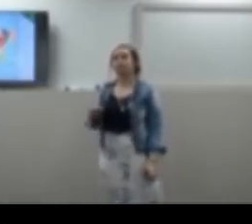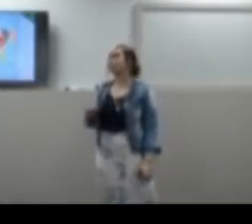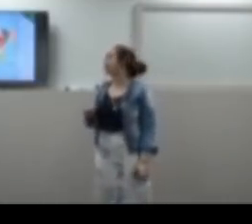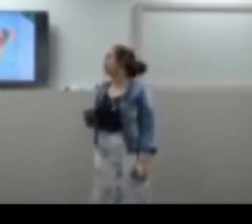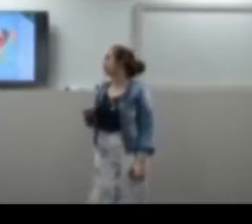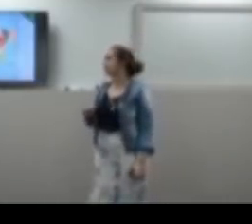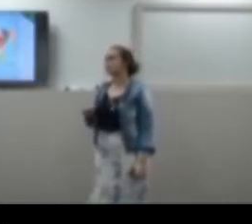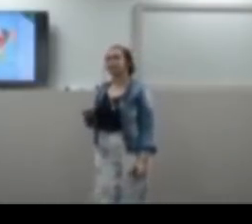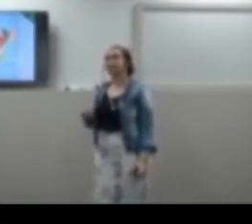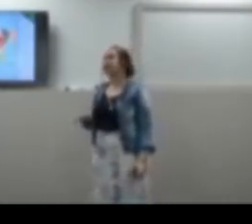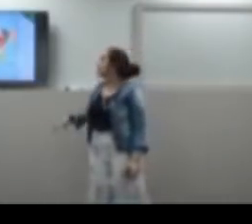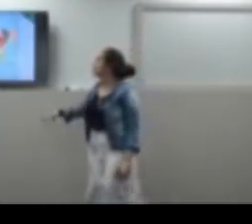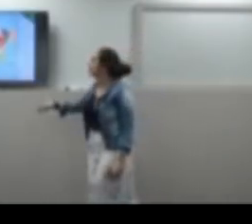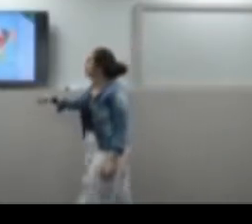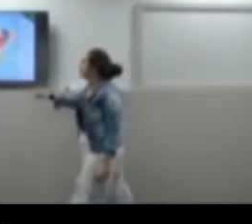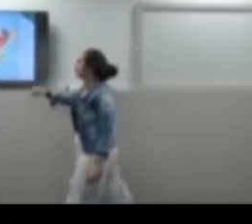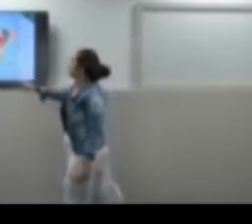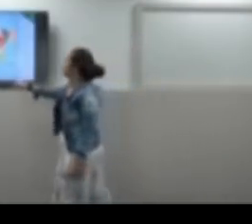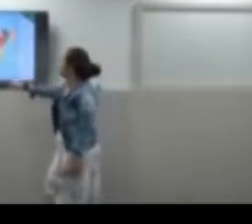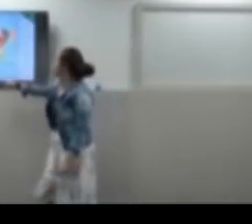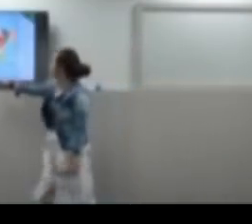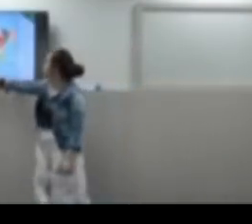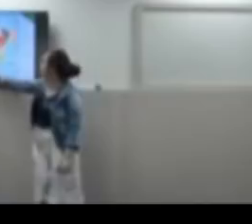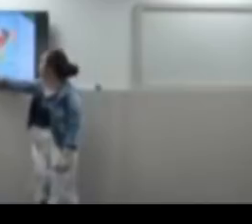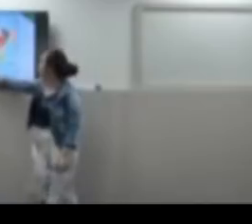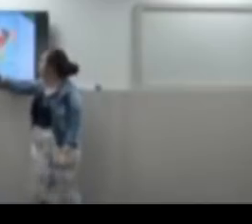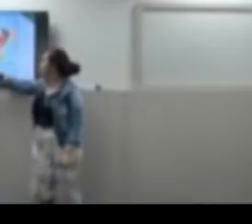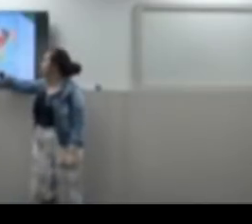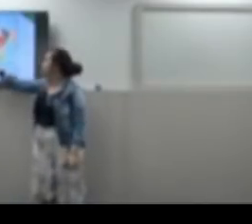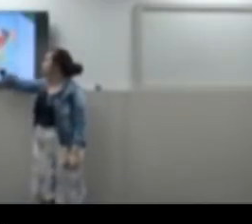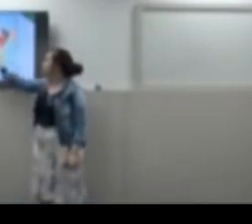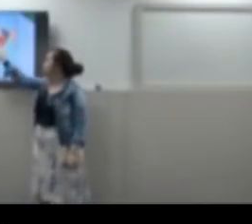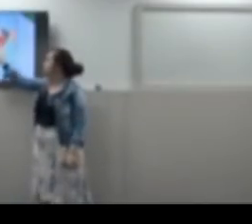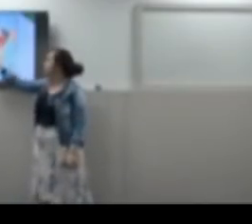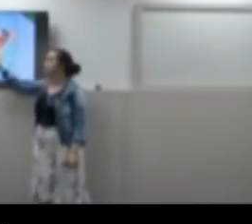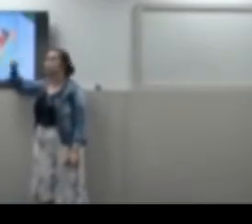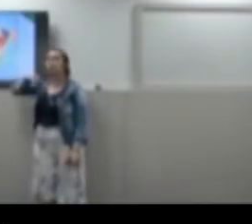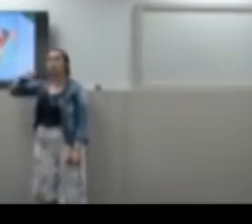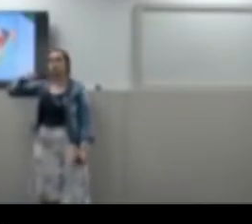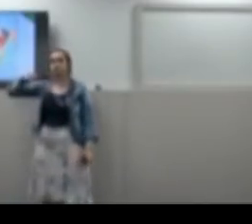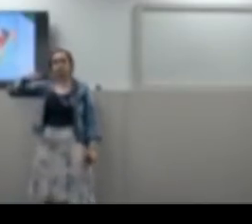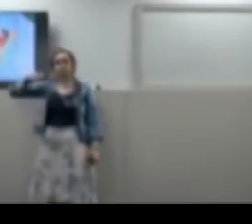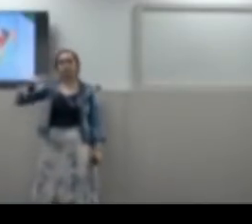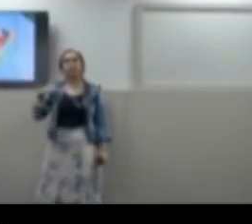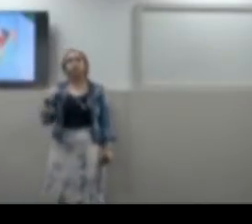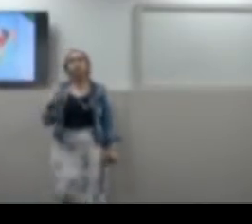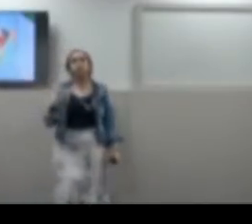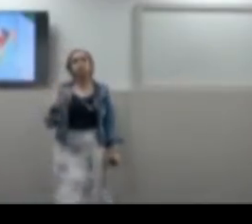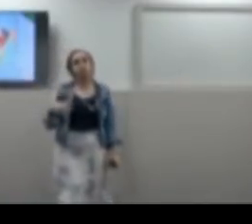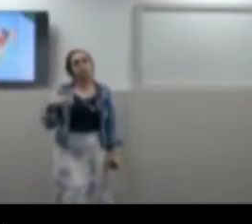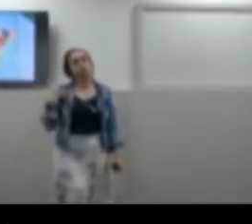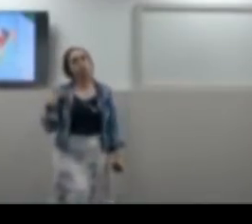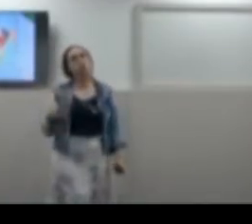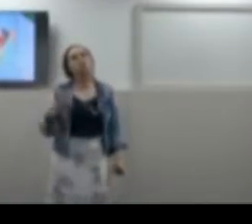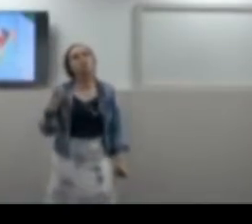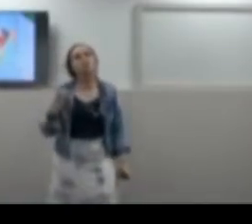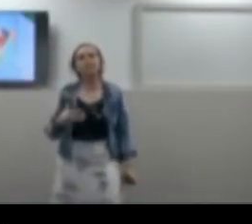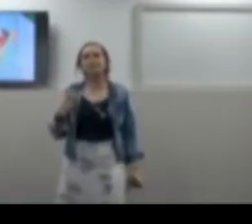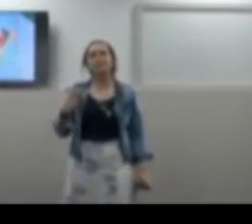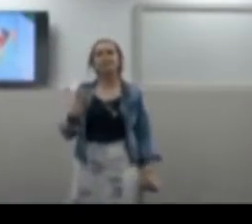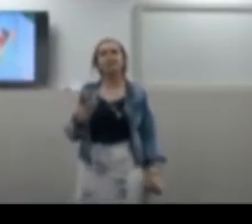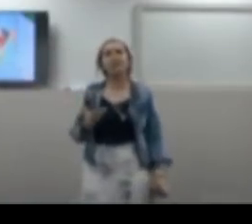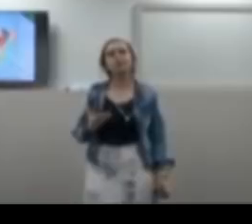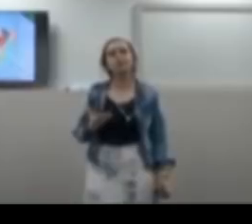que é o domínio das araucárias, tá? O domínio das araucárias e o domínio de mares e morros, que é o número 3, são os únicos